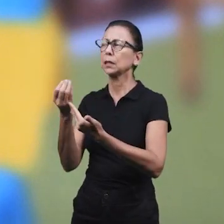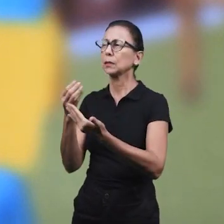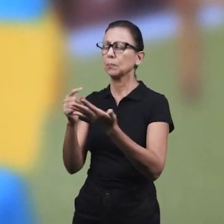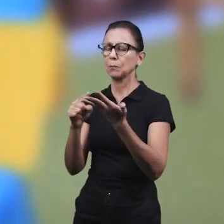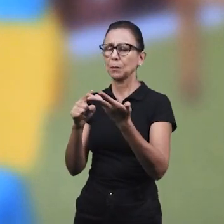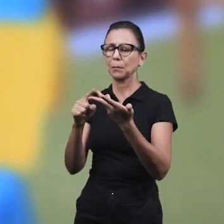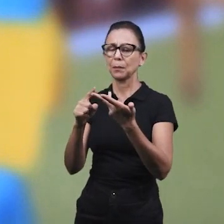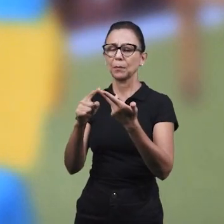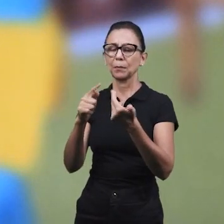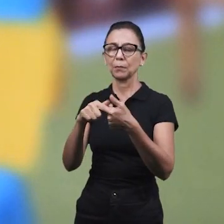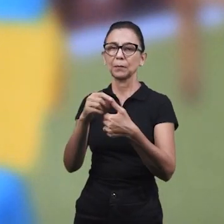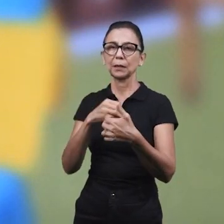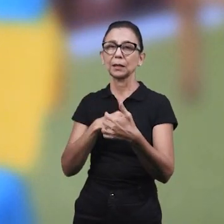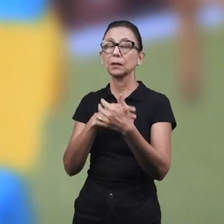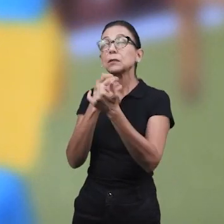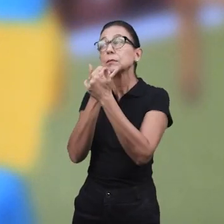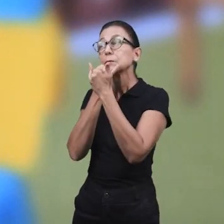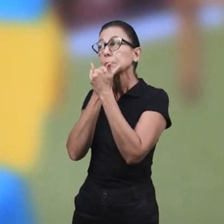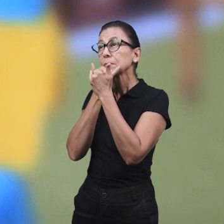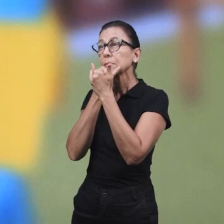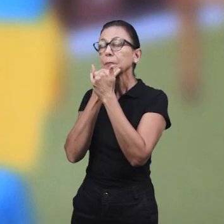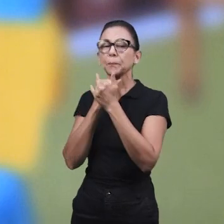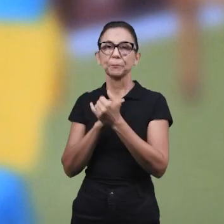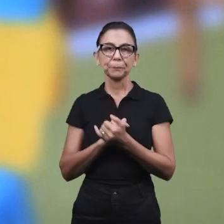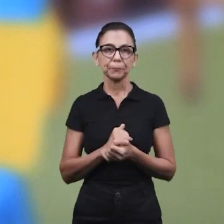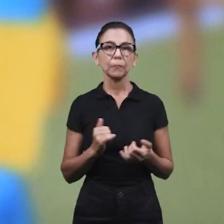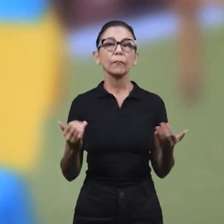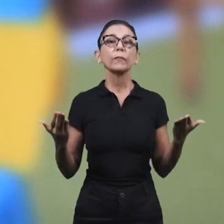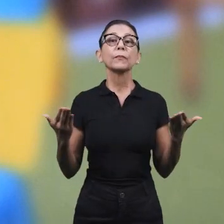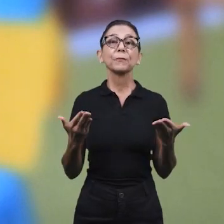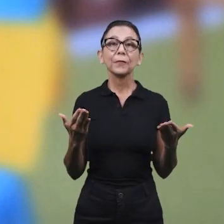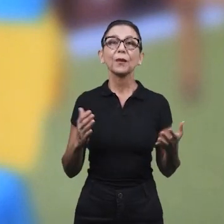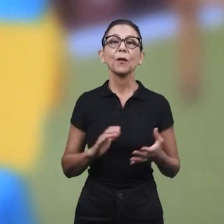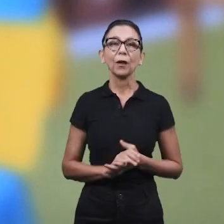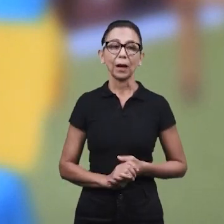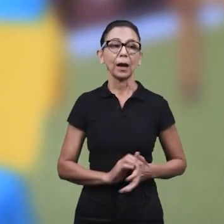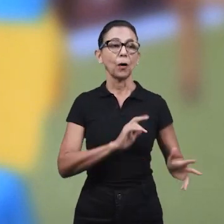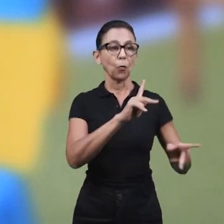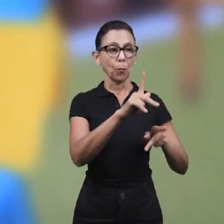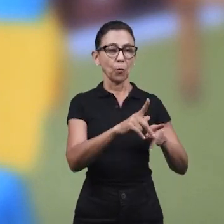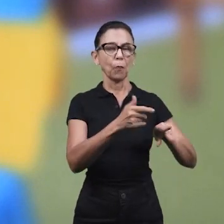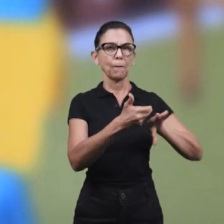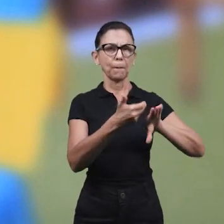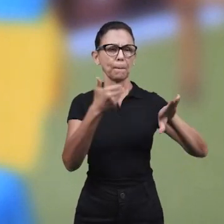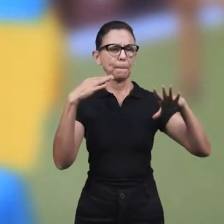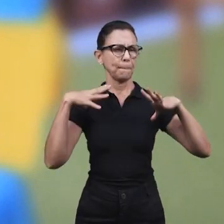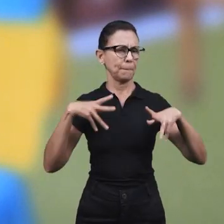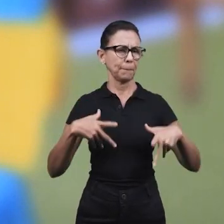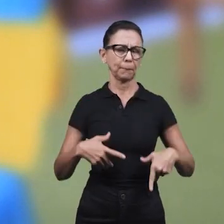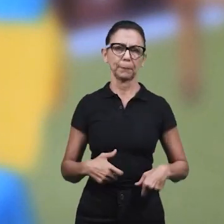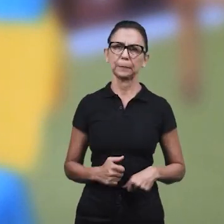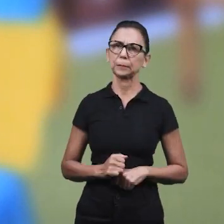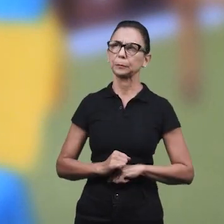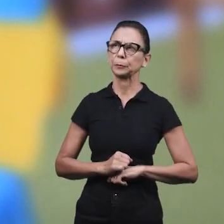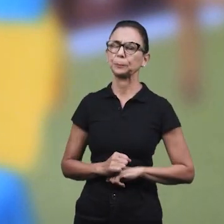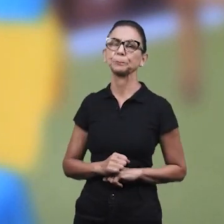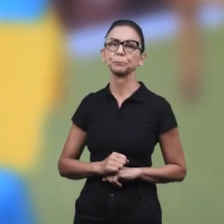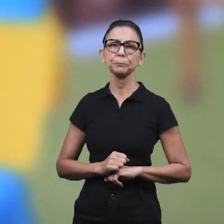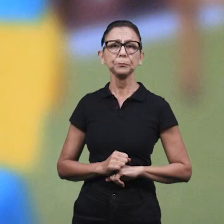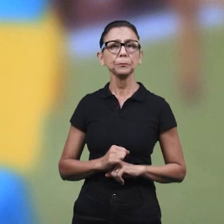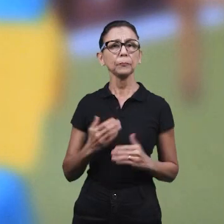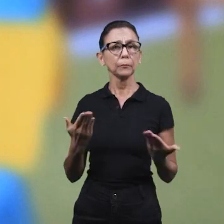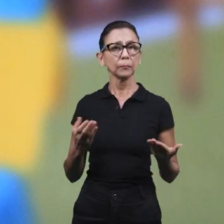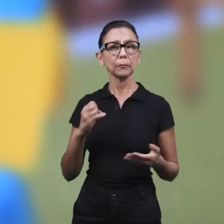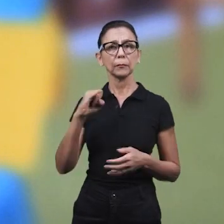pediu perdão dos pecados. Então, feito isso, agora o povo estava em santificação. E Josué disse